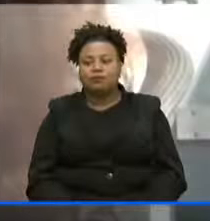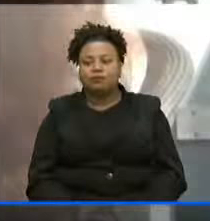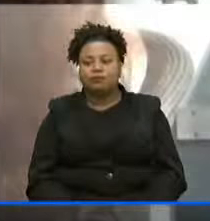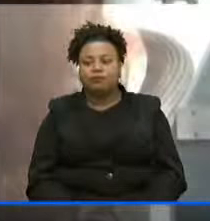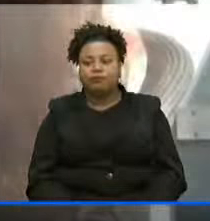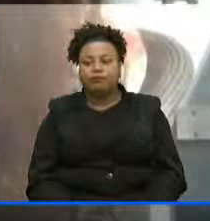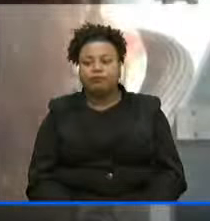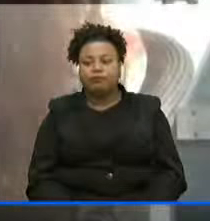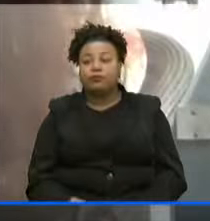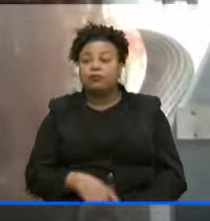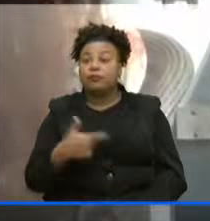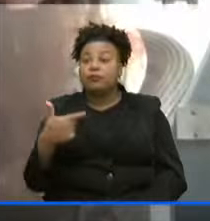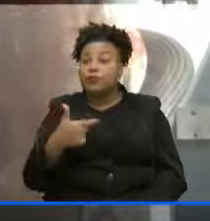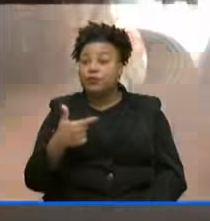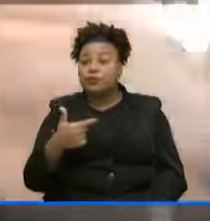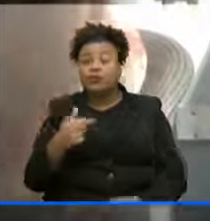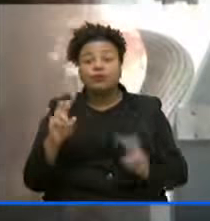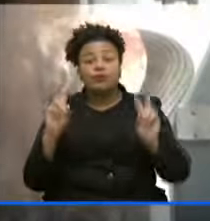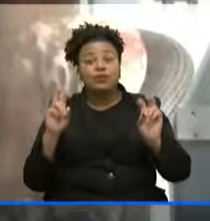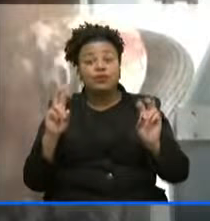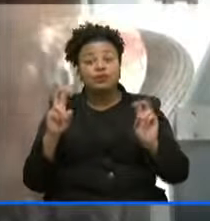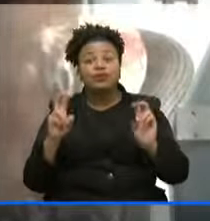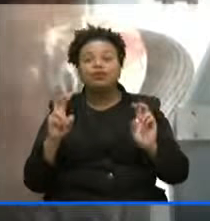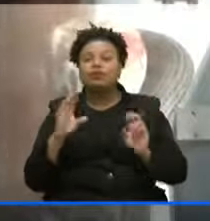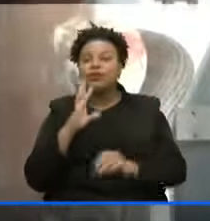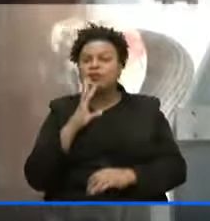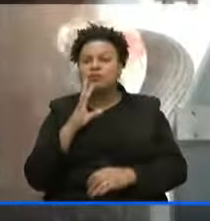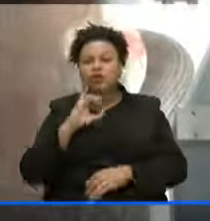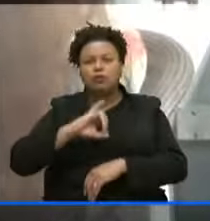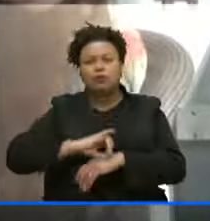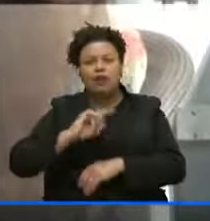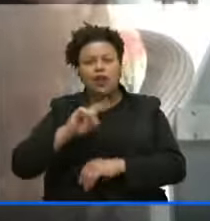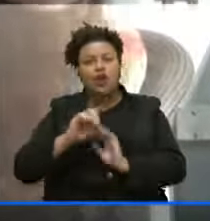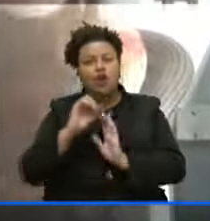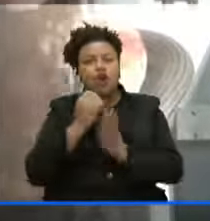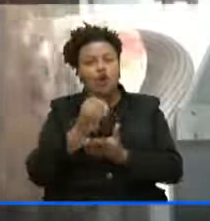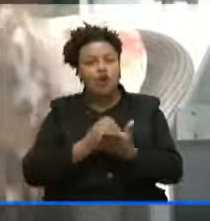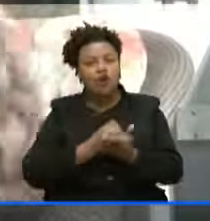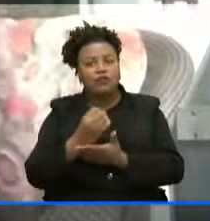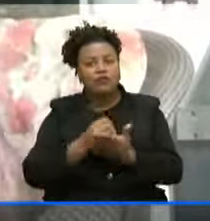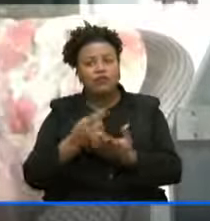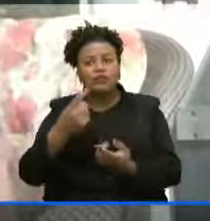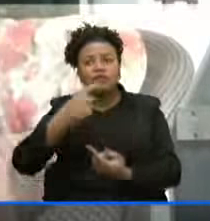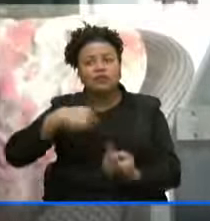O segundo conhecimento de matéria, o segundo objeto, é um ofício circular